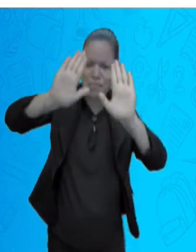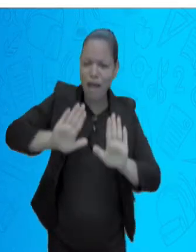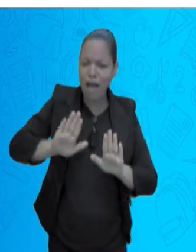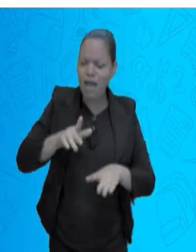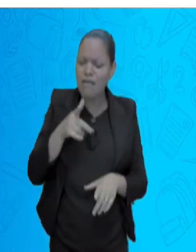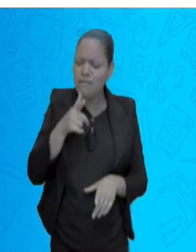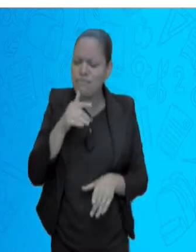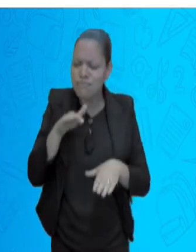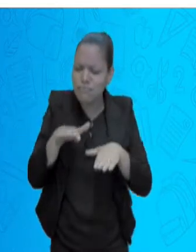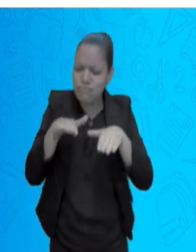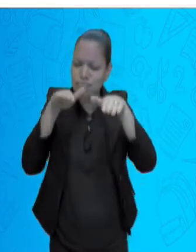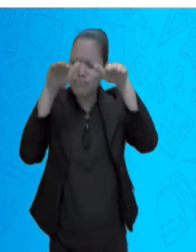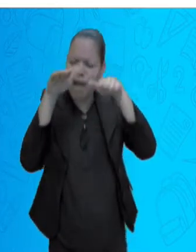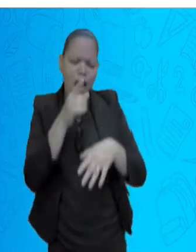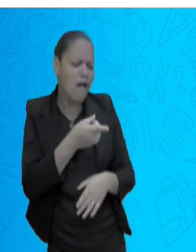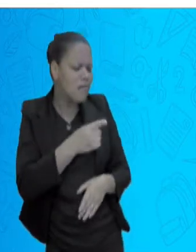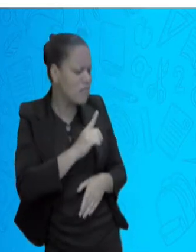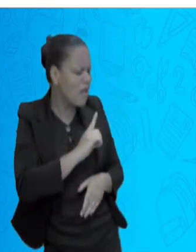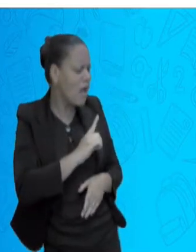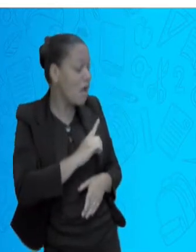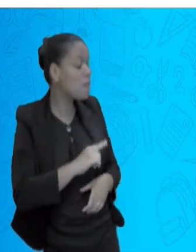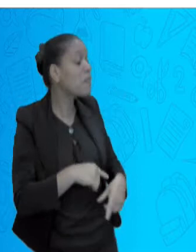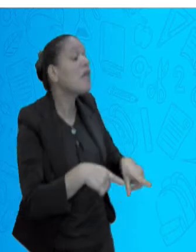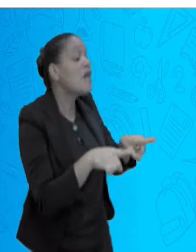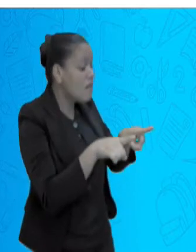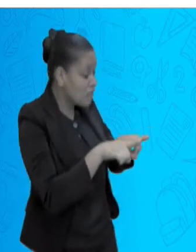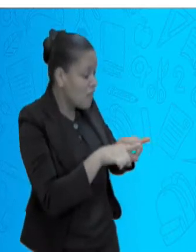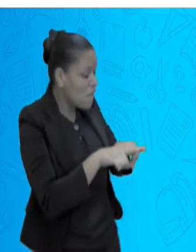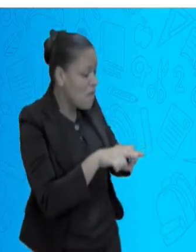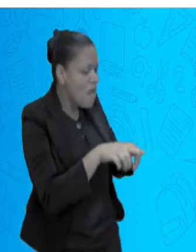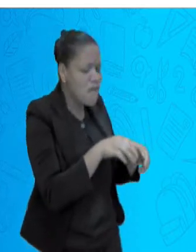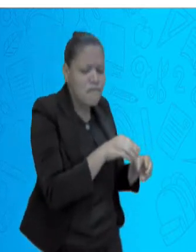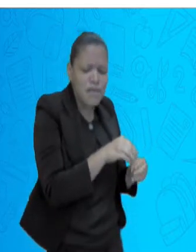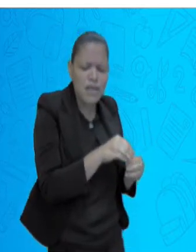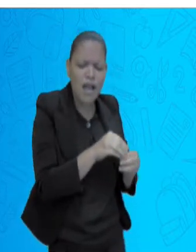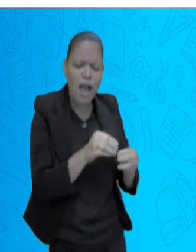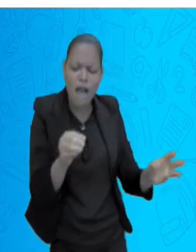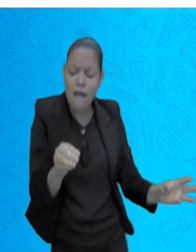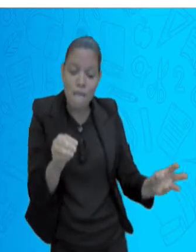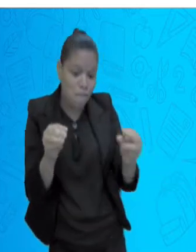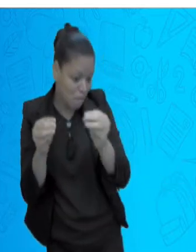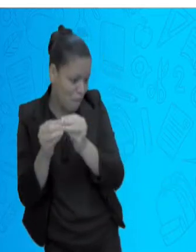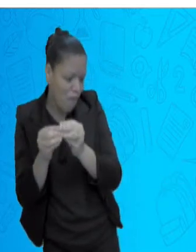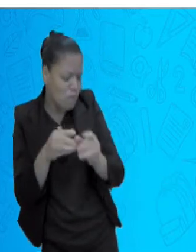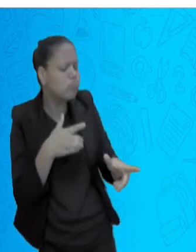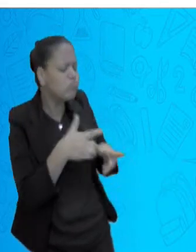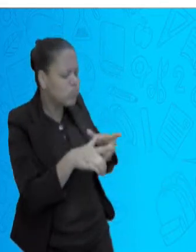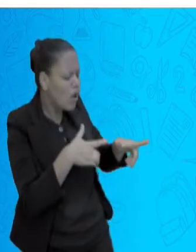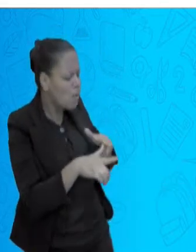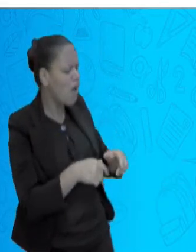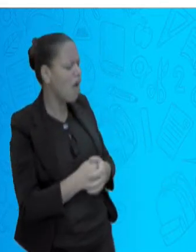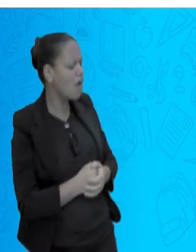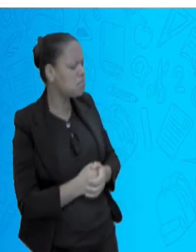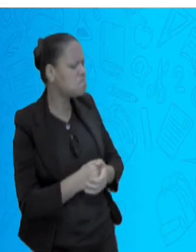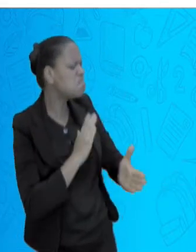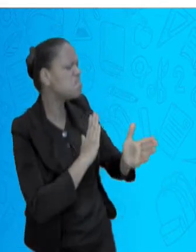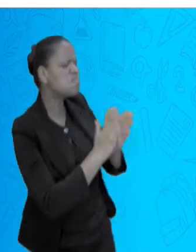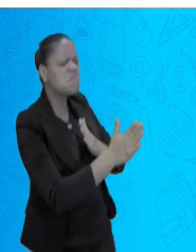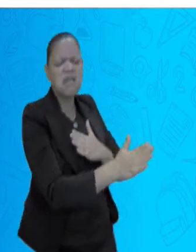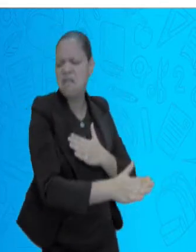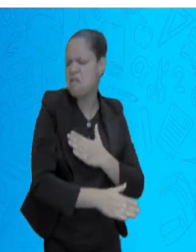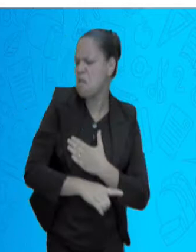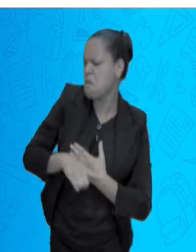mais perto do seu trabalho e você não precisa sair afobada", disse